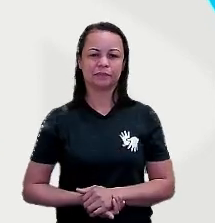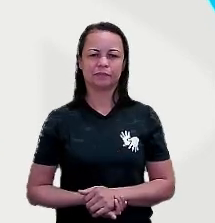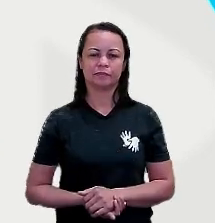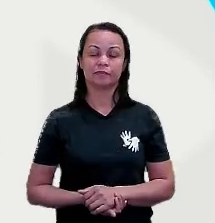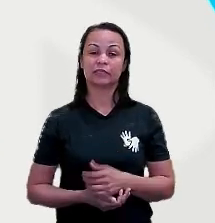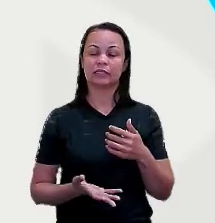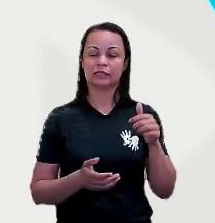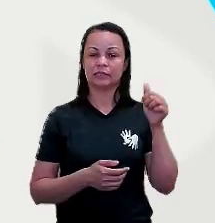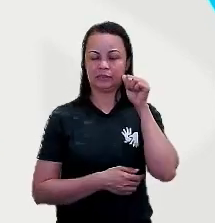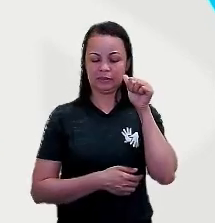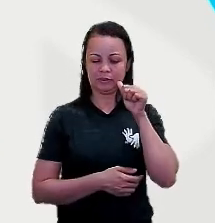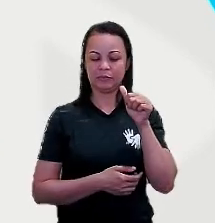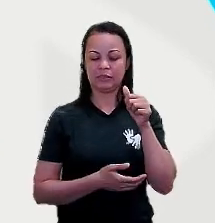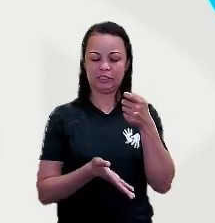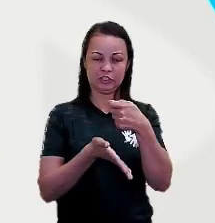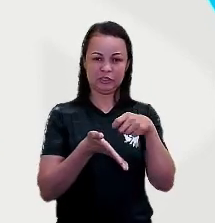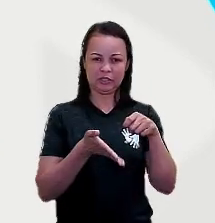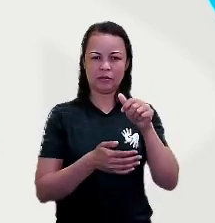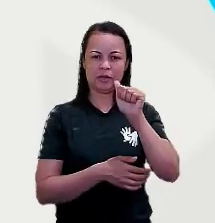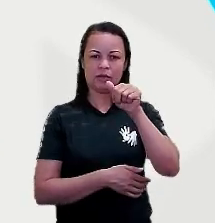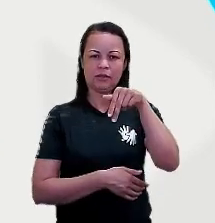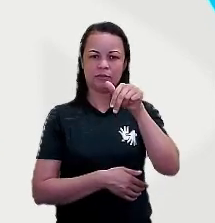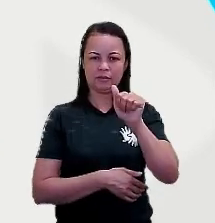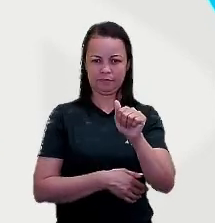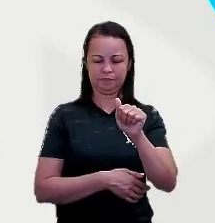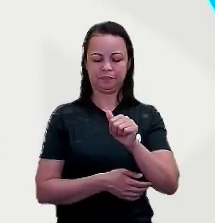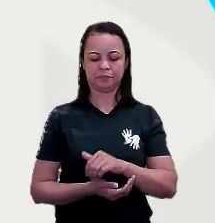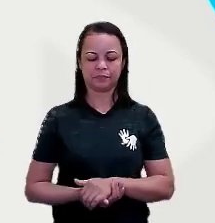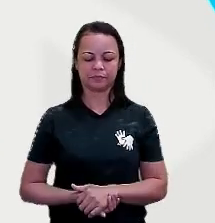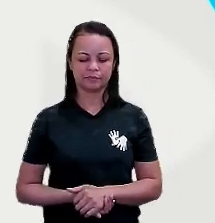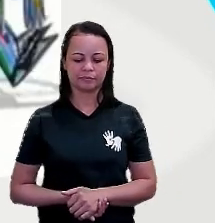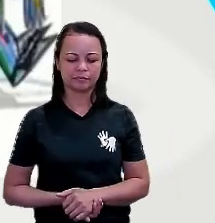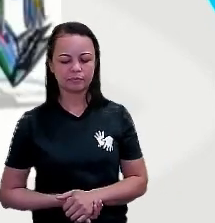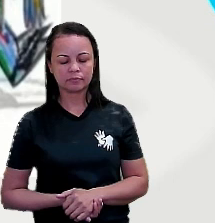De Ana Llenas. Vamos lá para a história de hoje?